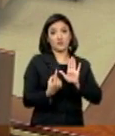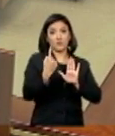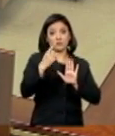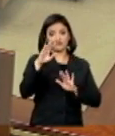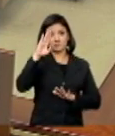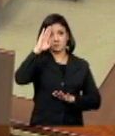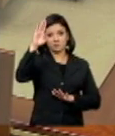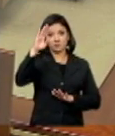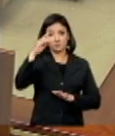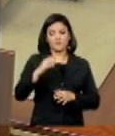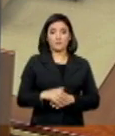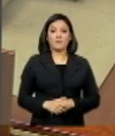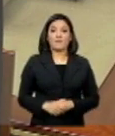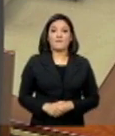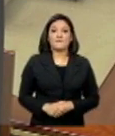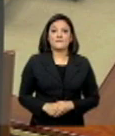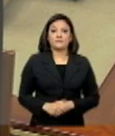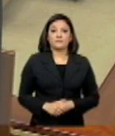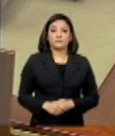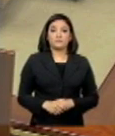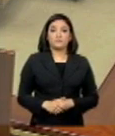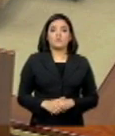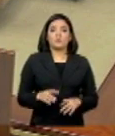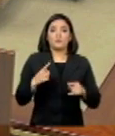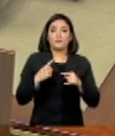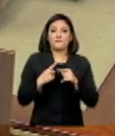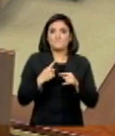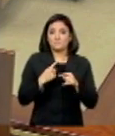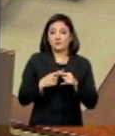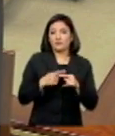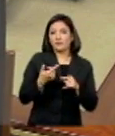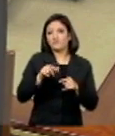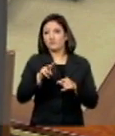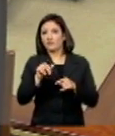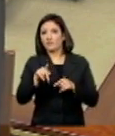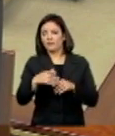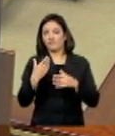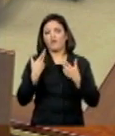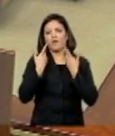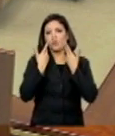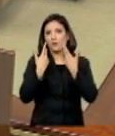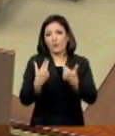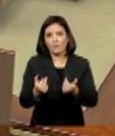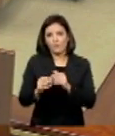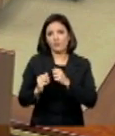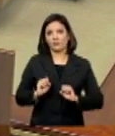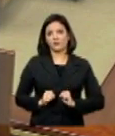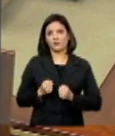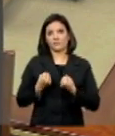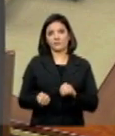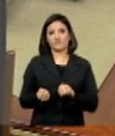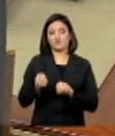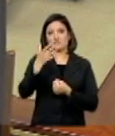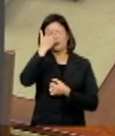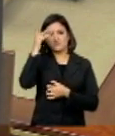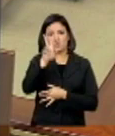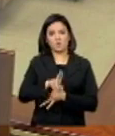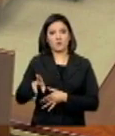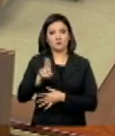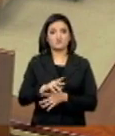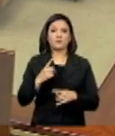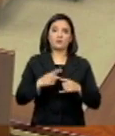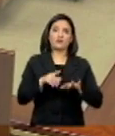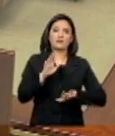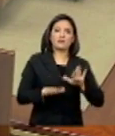disciplinava como da defesa do consumidor porque dependendo do do pendor de quem aprecia a matéria nós podemos